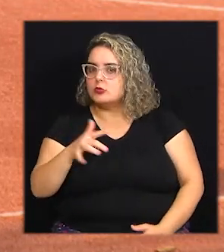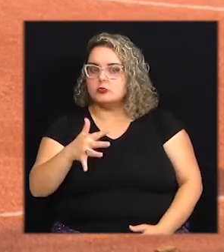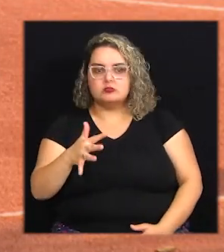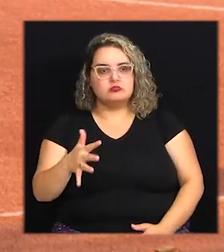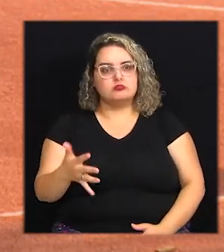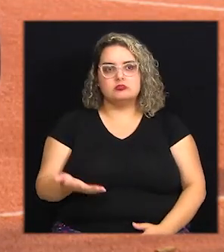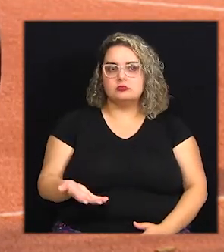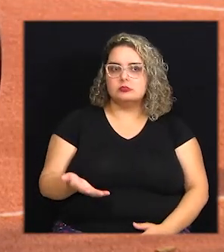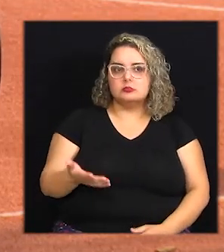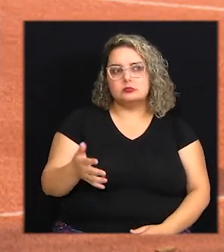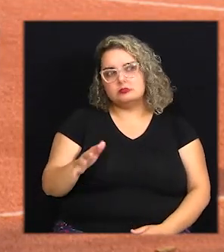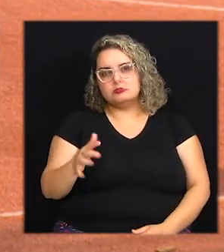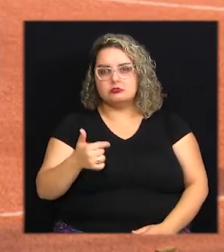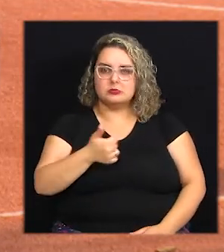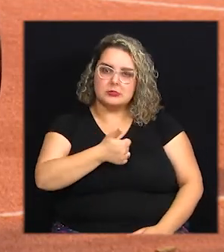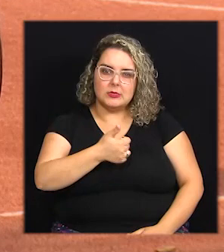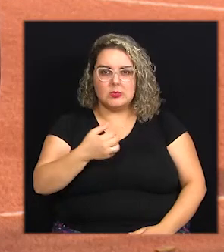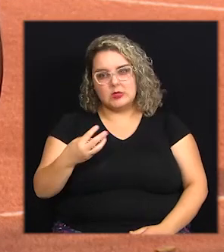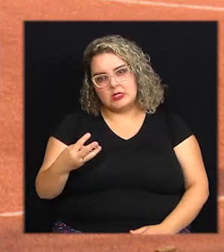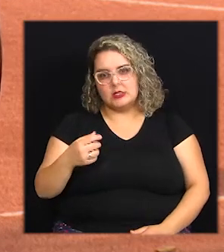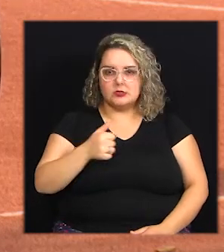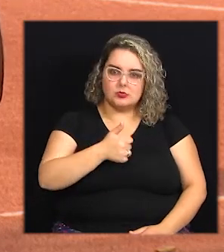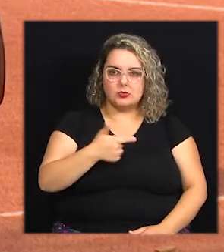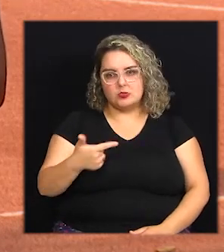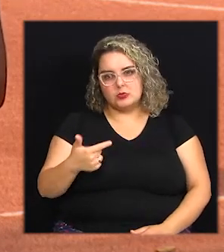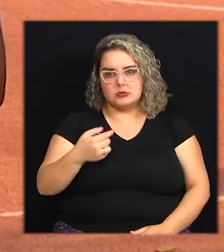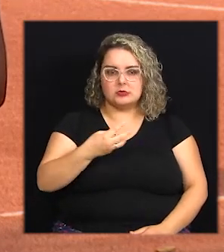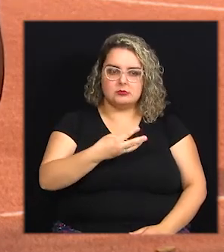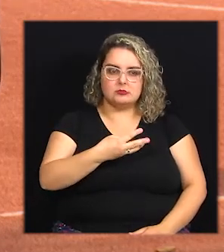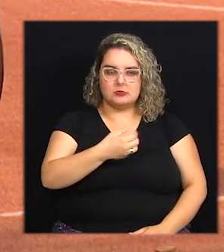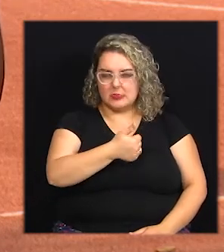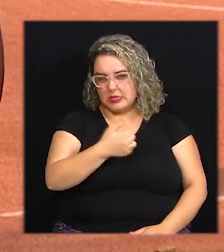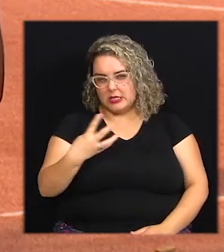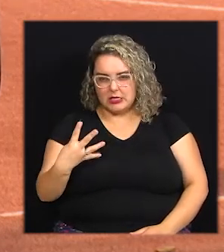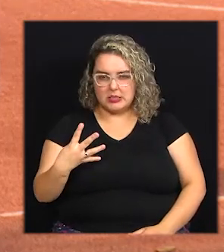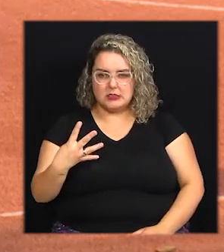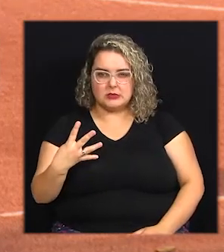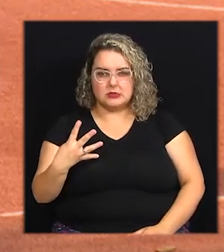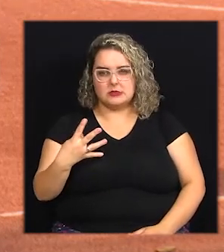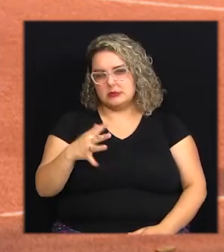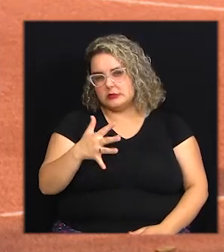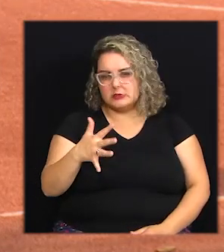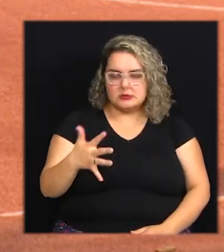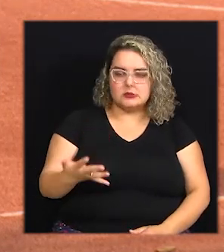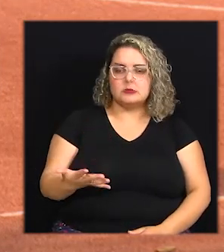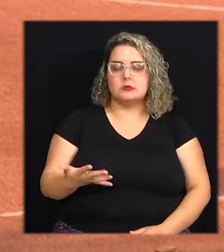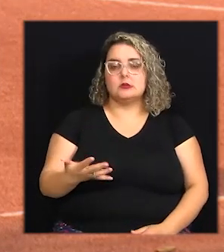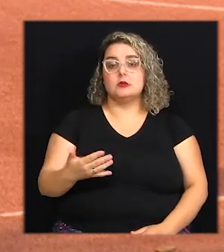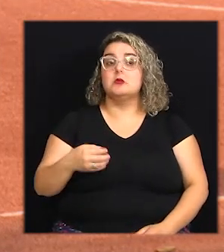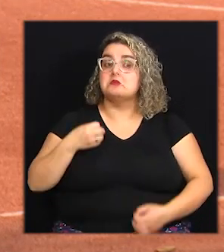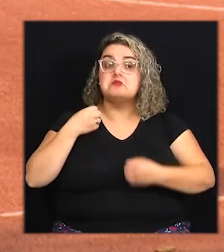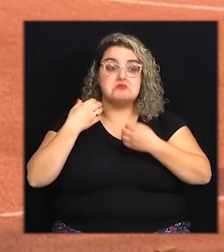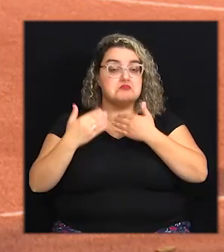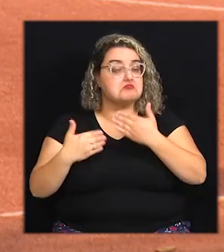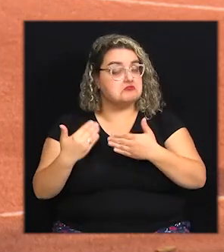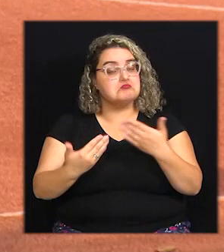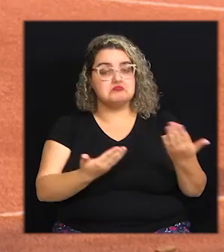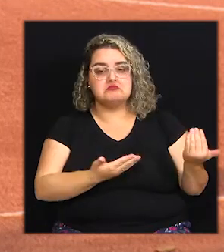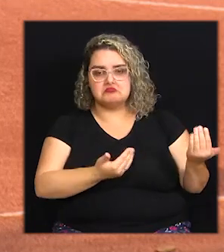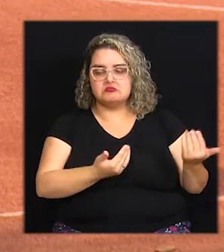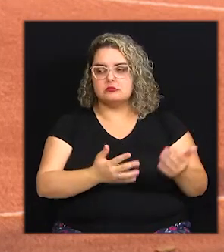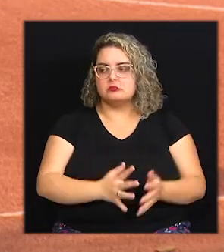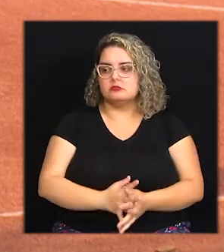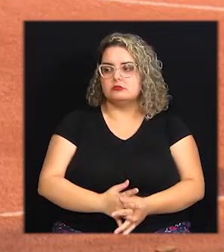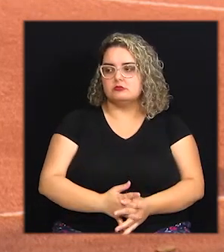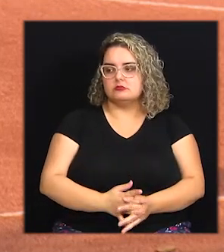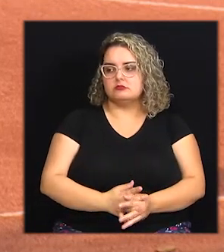até 13 anos, assim, 12, 13 anos, 14, um começo, assim, eu ia muito bem, assim, no juvenil.